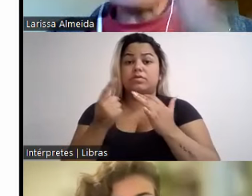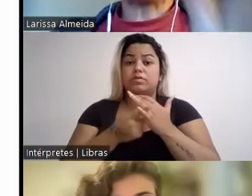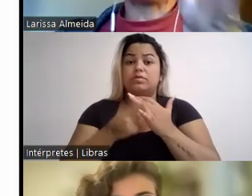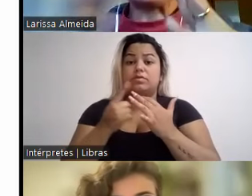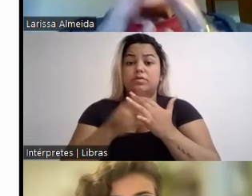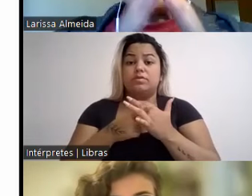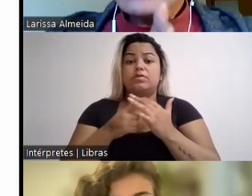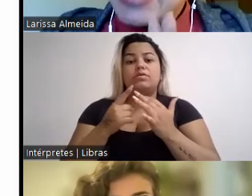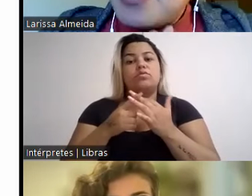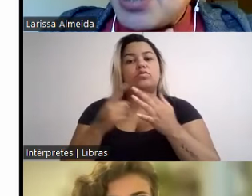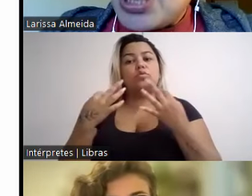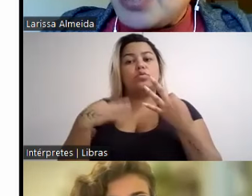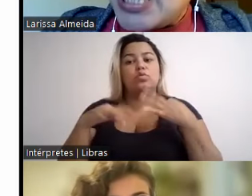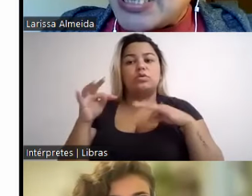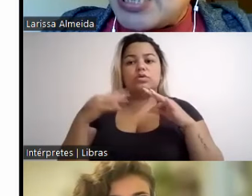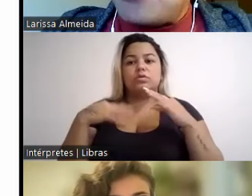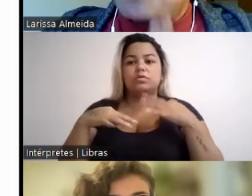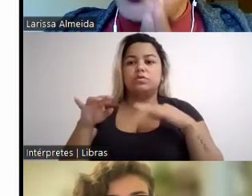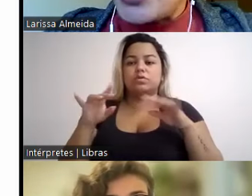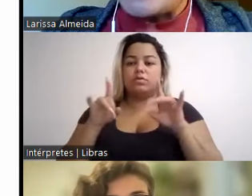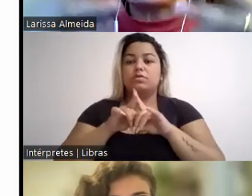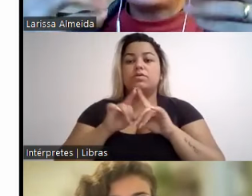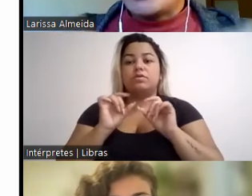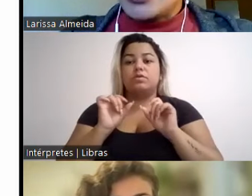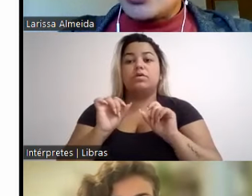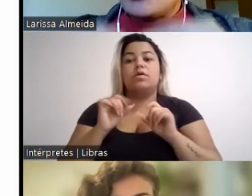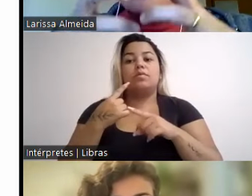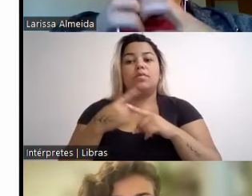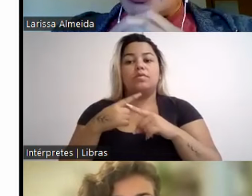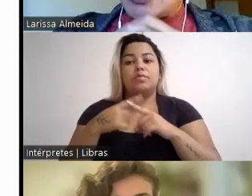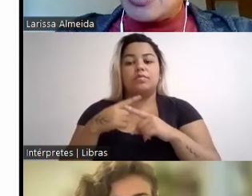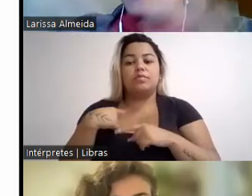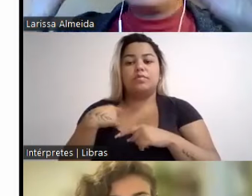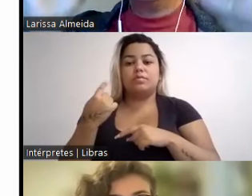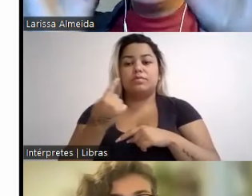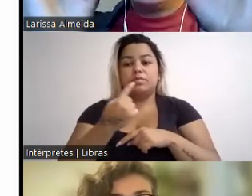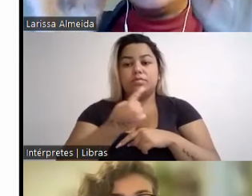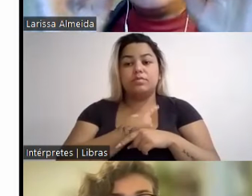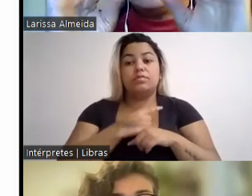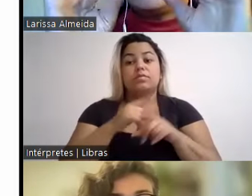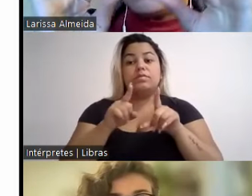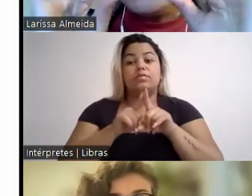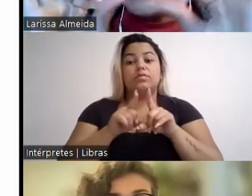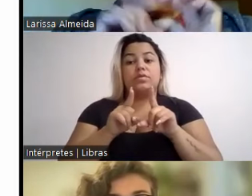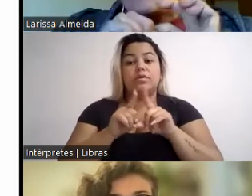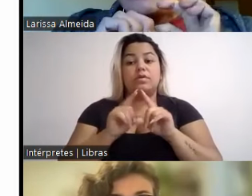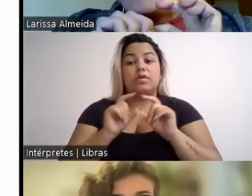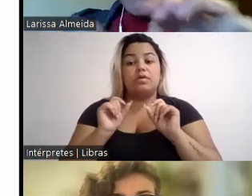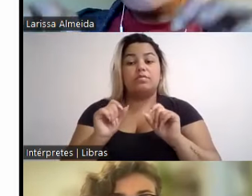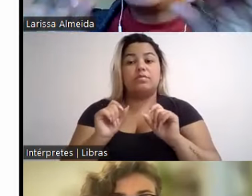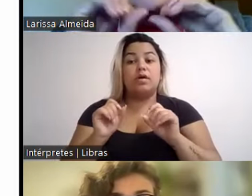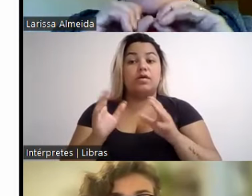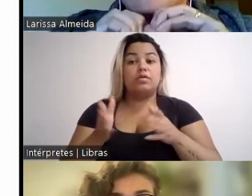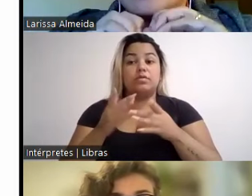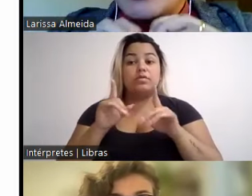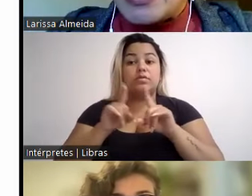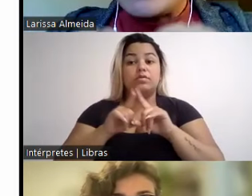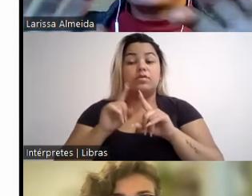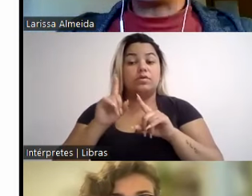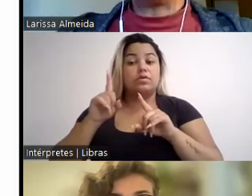turístico e as iniciativas de turismo criativo. Por quê? A gente do turismo criativo, né? Não, as iniciativas de turismo criativo são